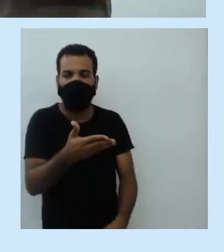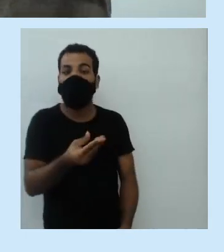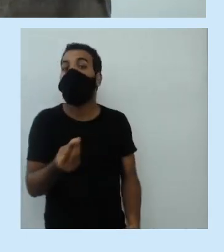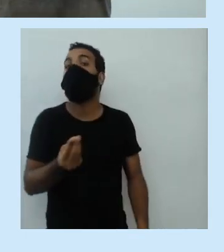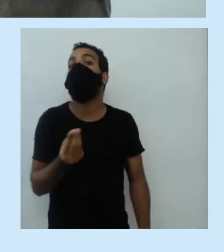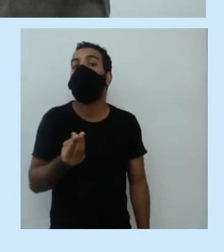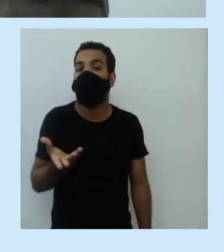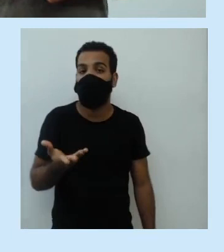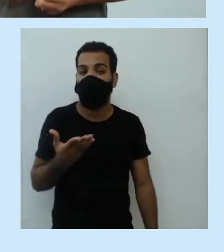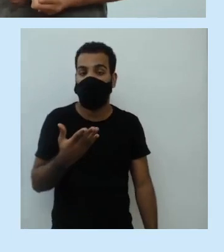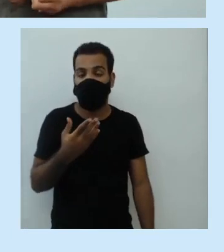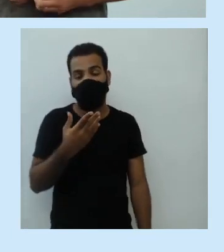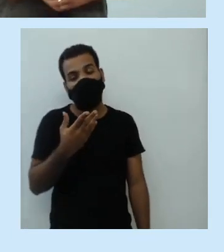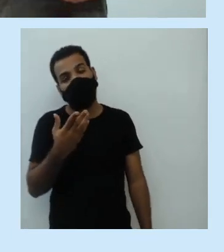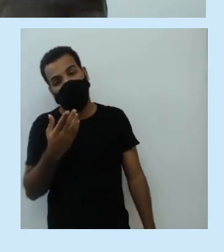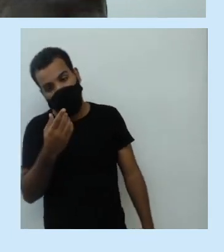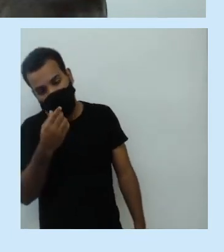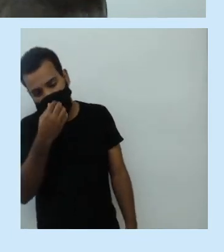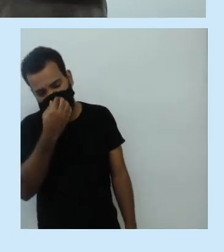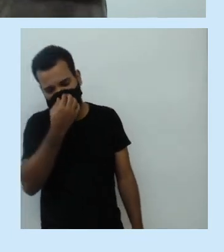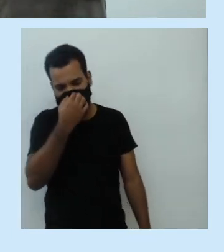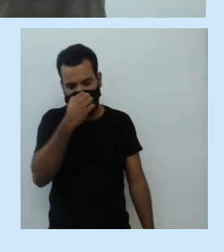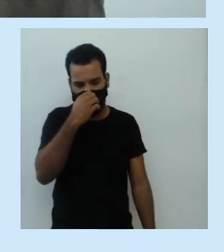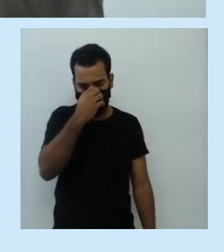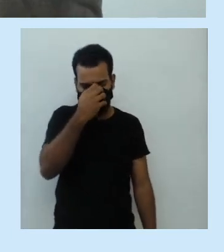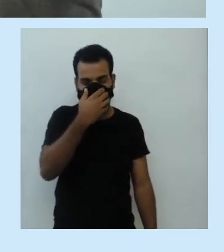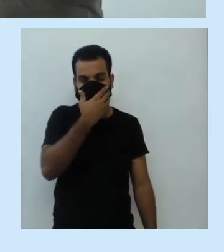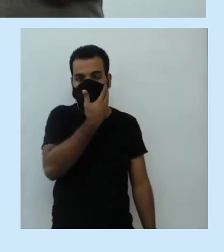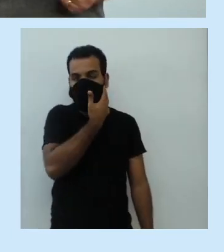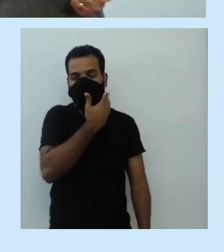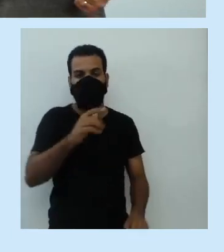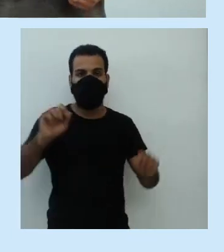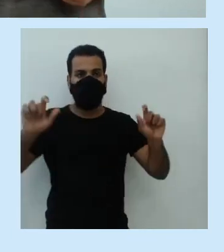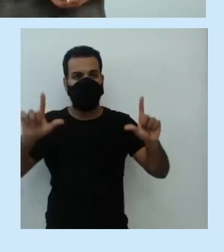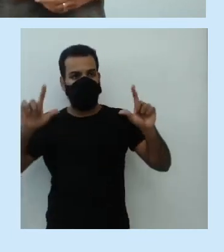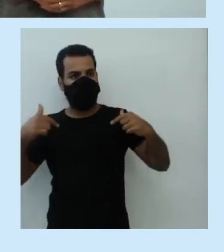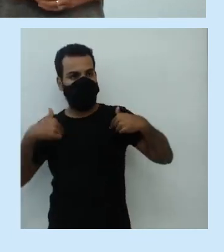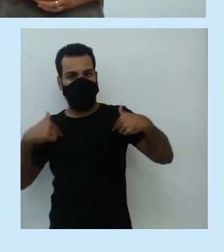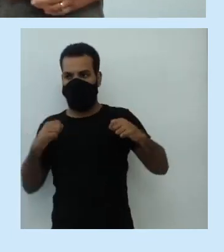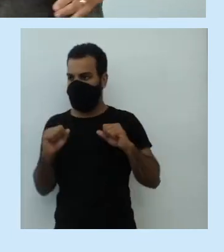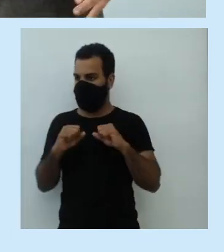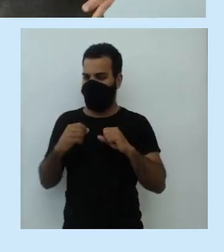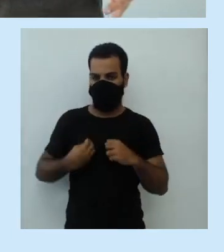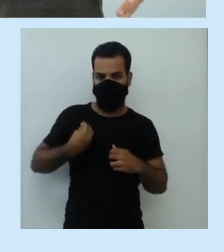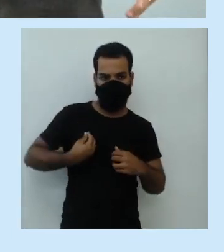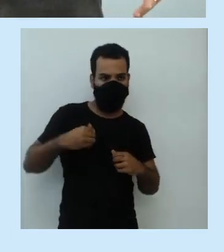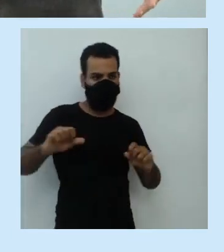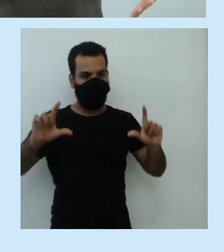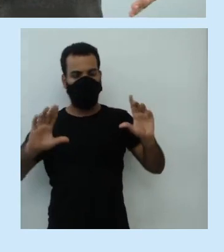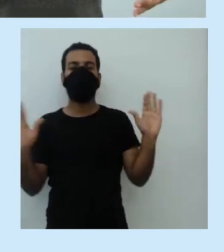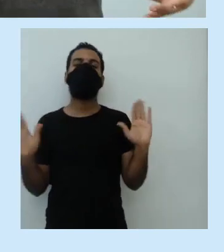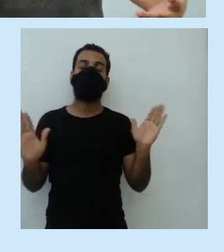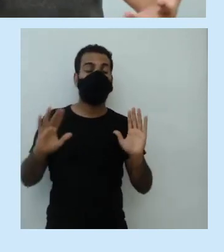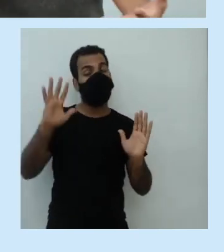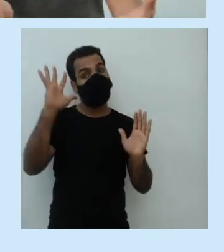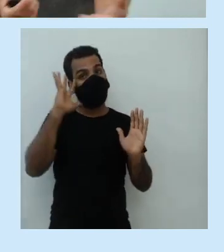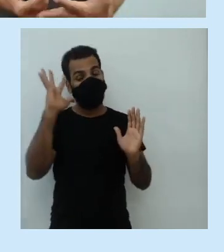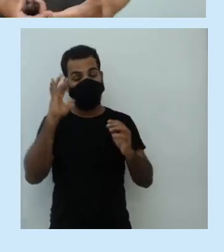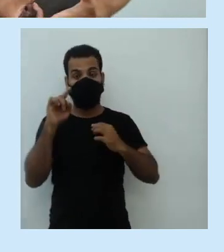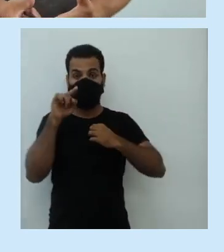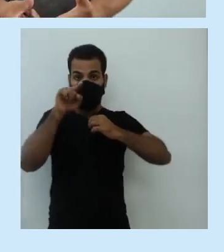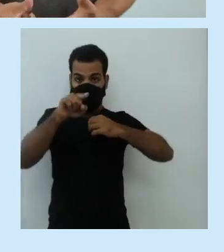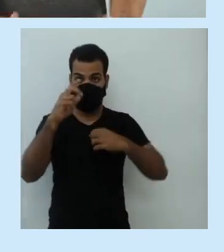questão estática, na questão do status social por meio do esporte. Pense que a sua